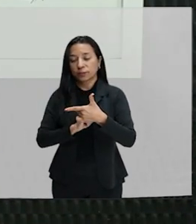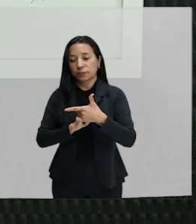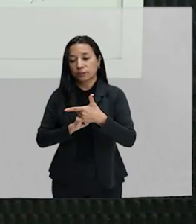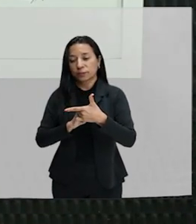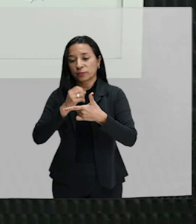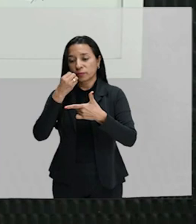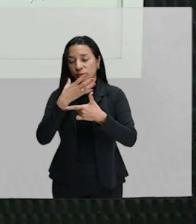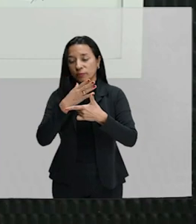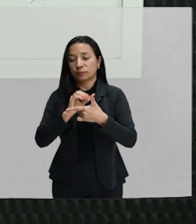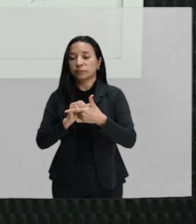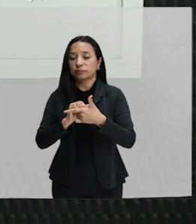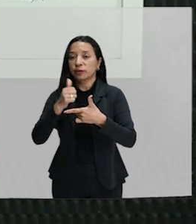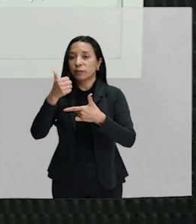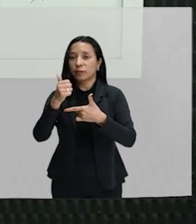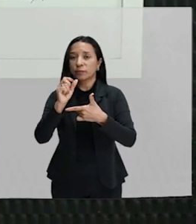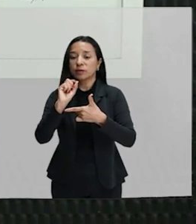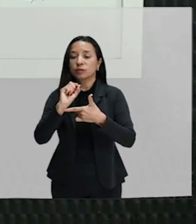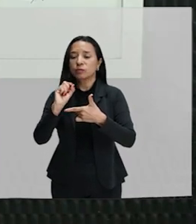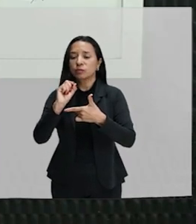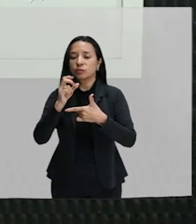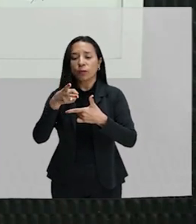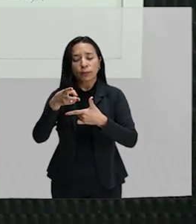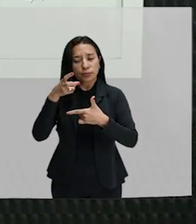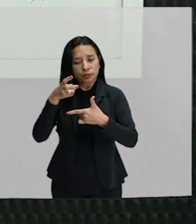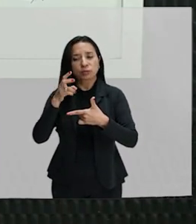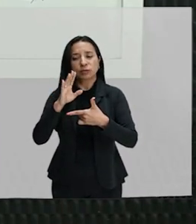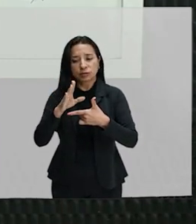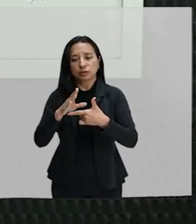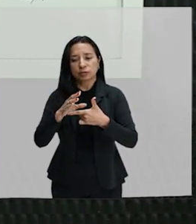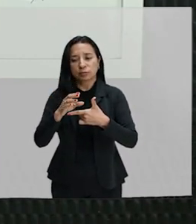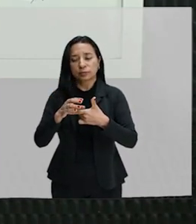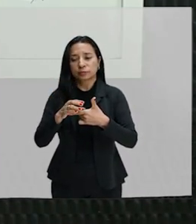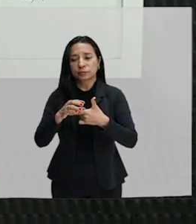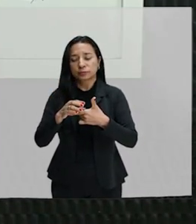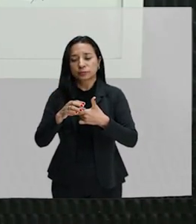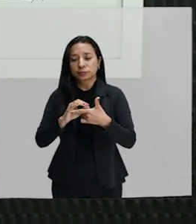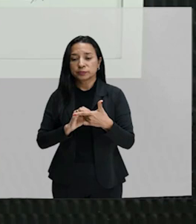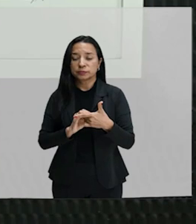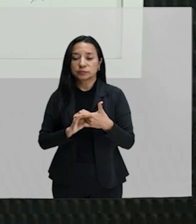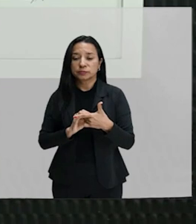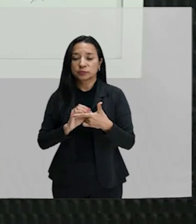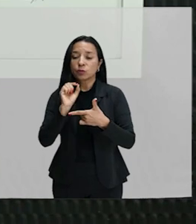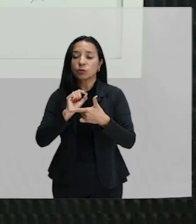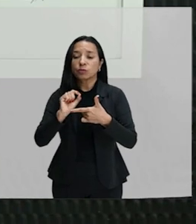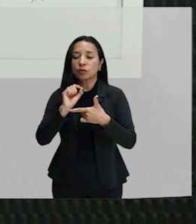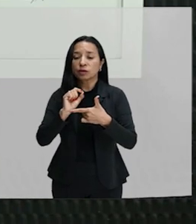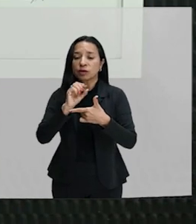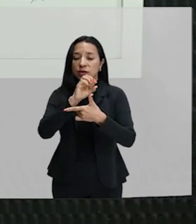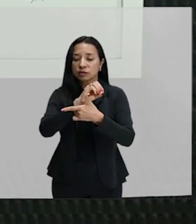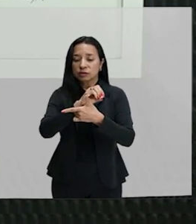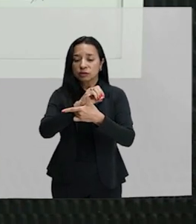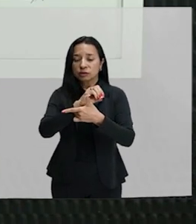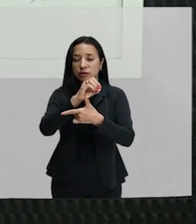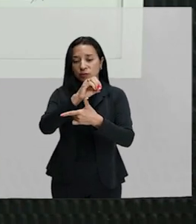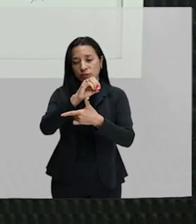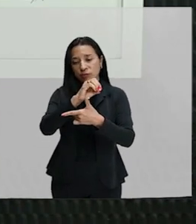bom então a primeira já dá pr perceber que já ficou bem intuitivo é o seguinte que quando for 0 gra